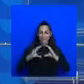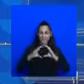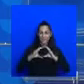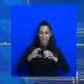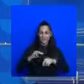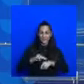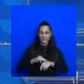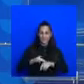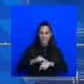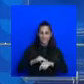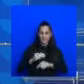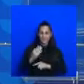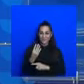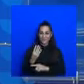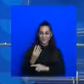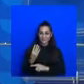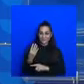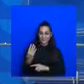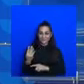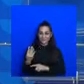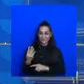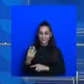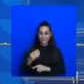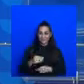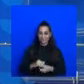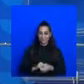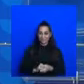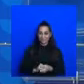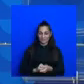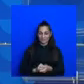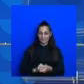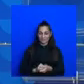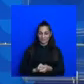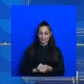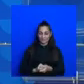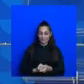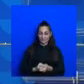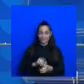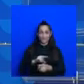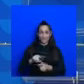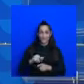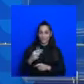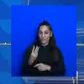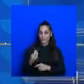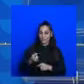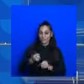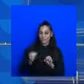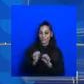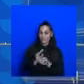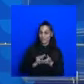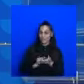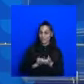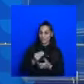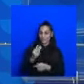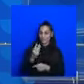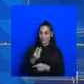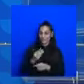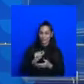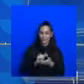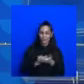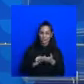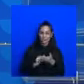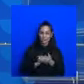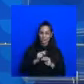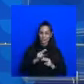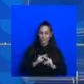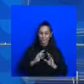Bola marrom, 44. Marrom, número 44. Foram sorteados três números, faltam três.